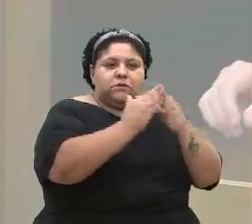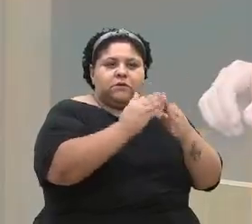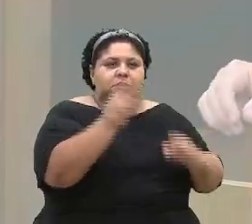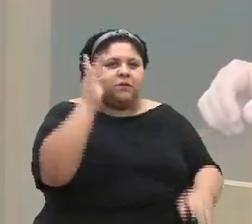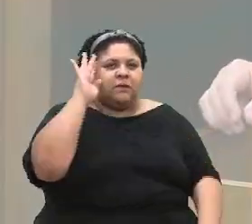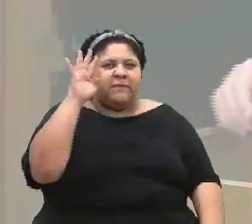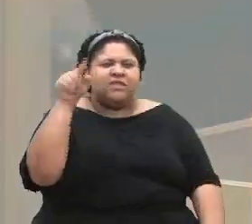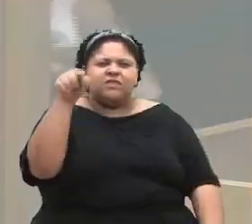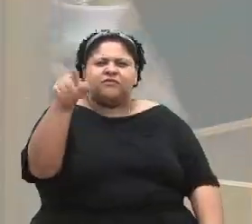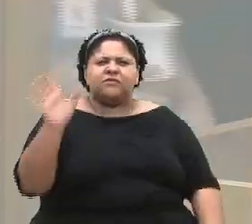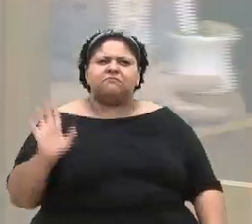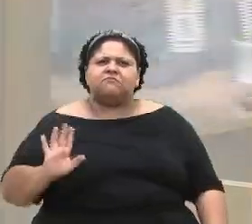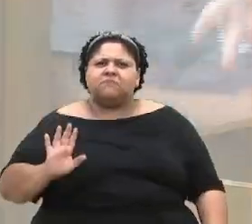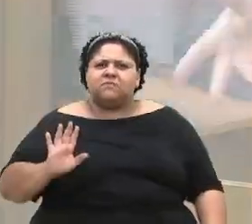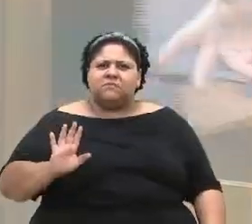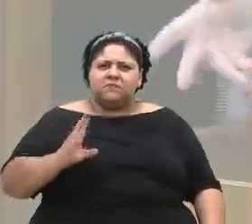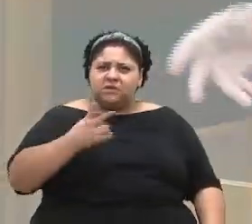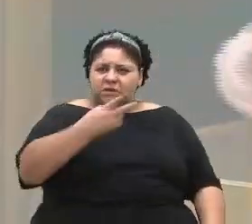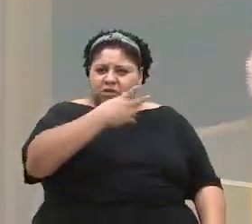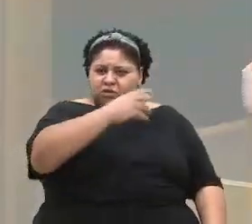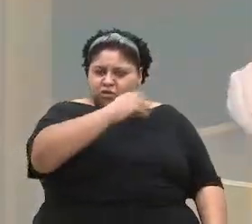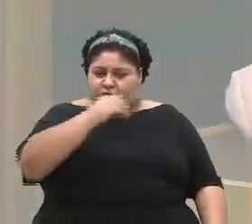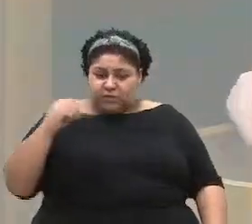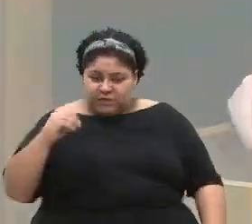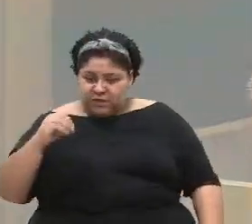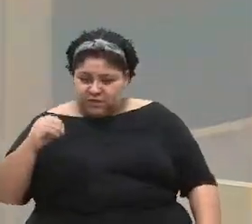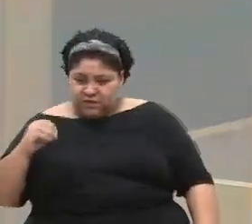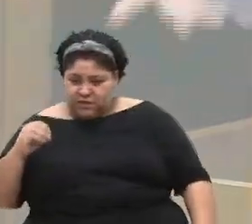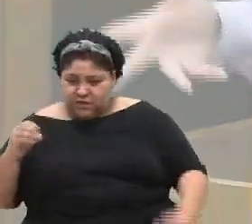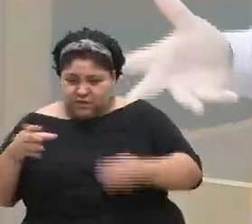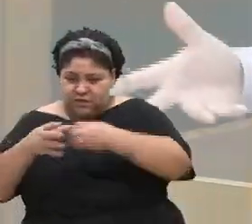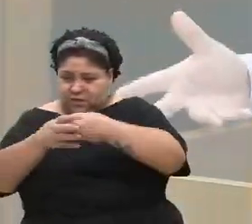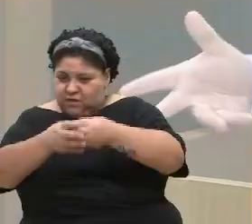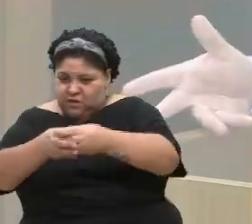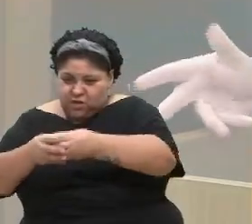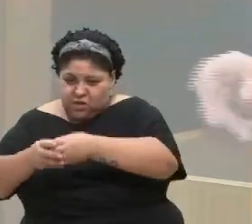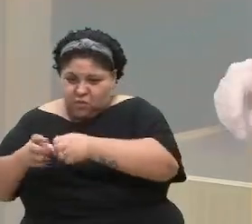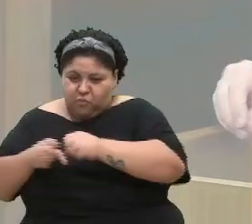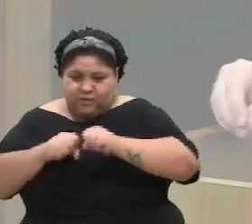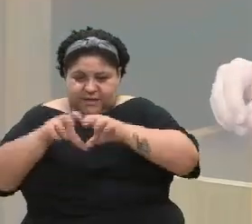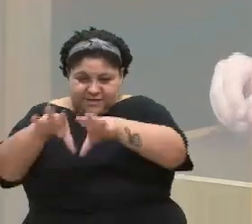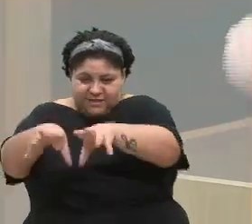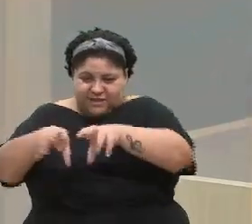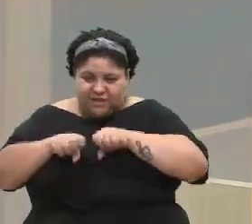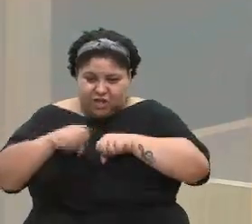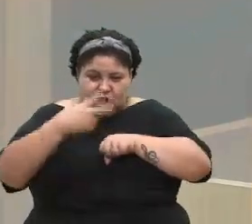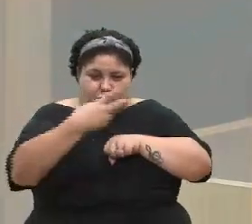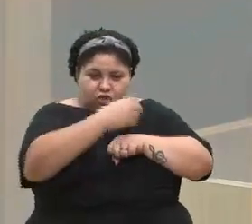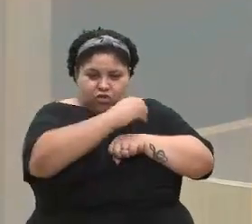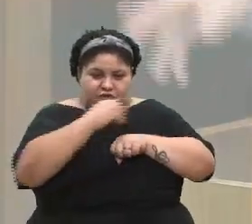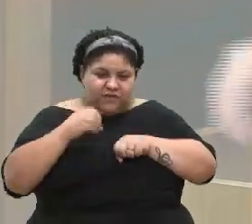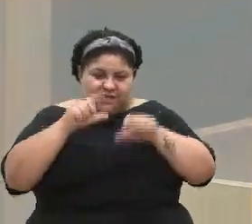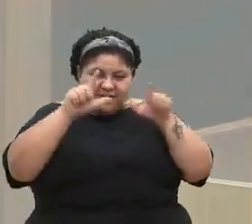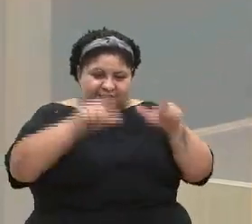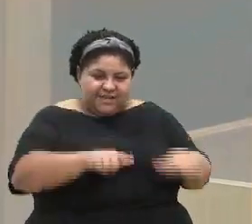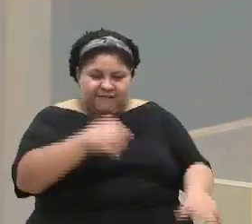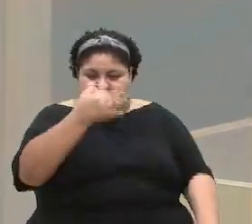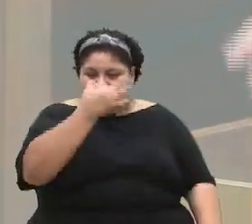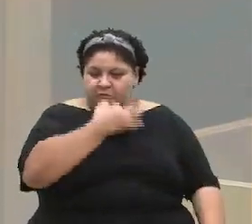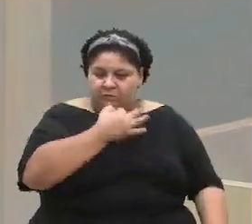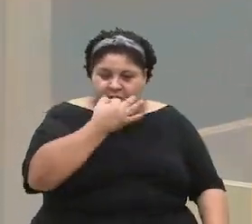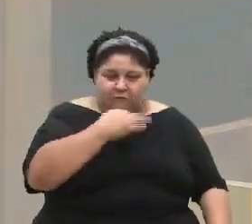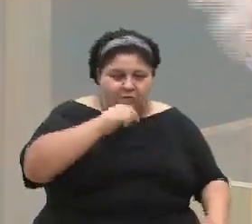vocês se 200 associações pudessem adotar 200 áreas na cidade, né? Quer rótulas,